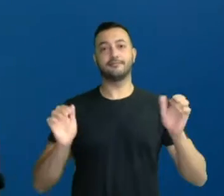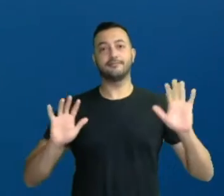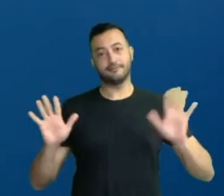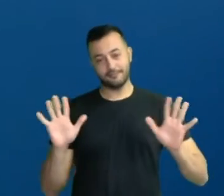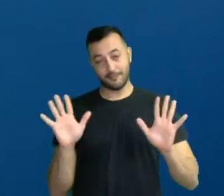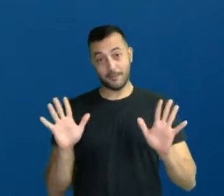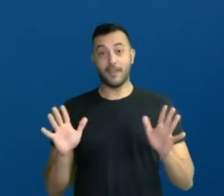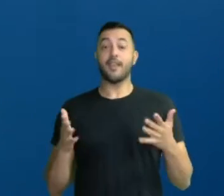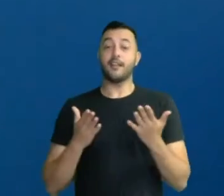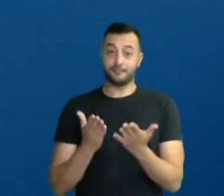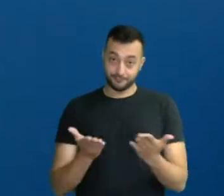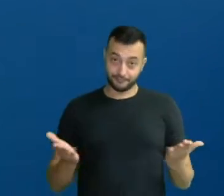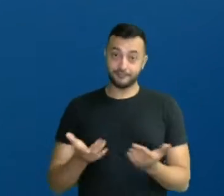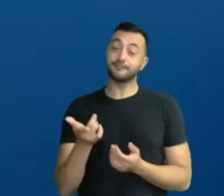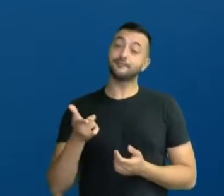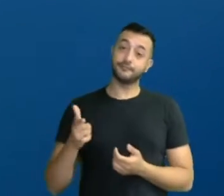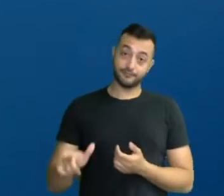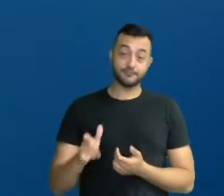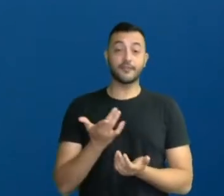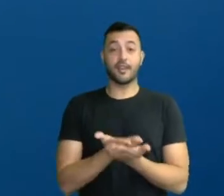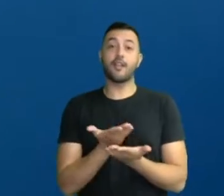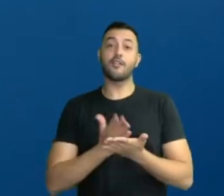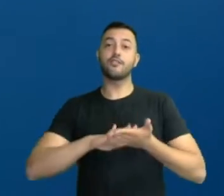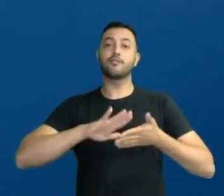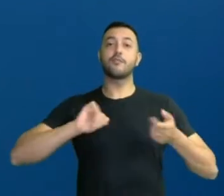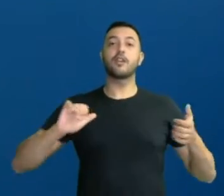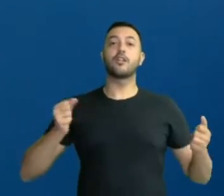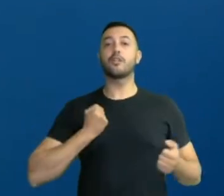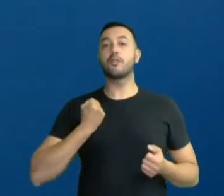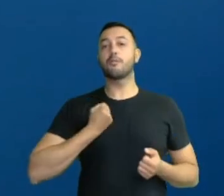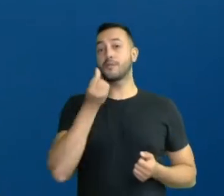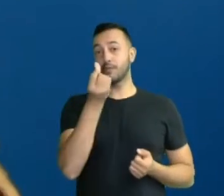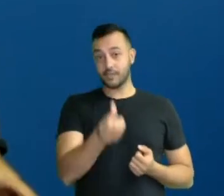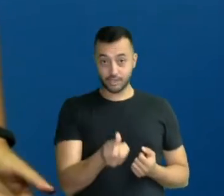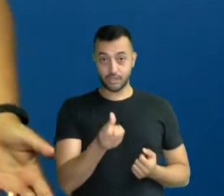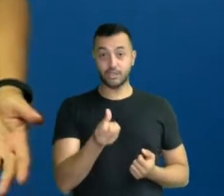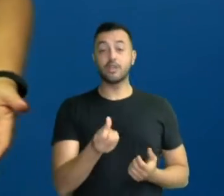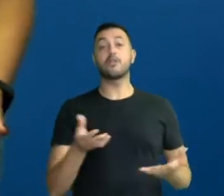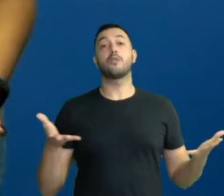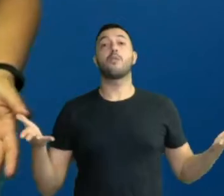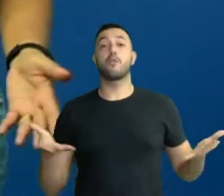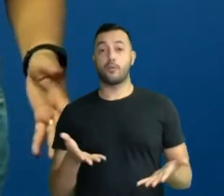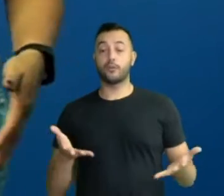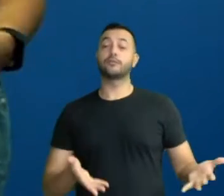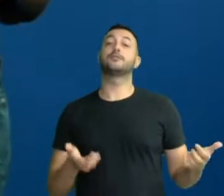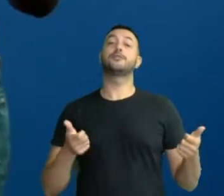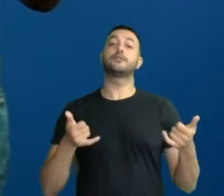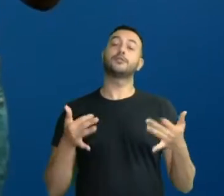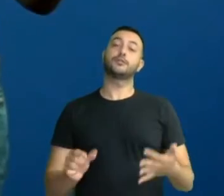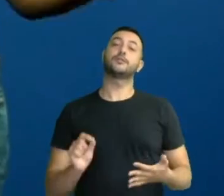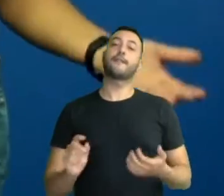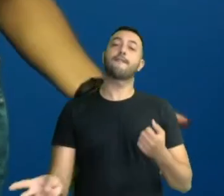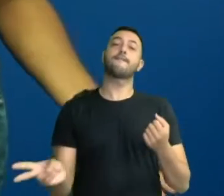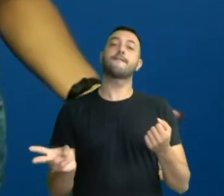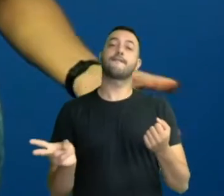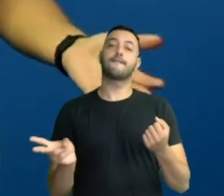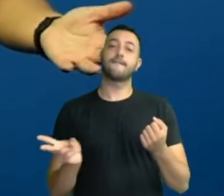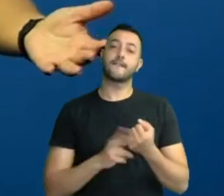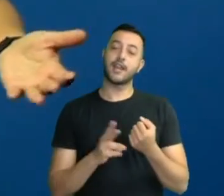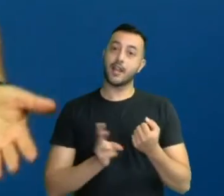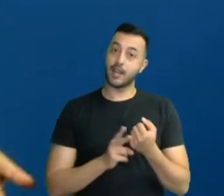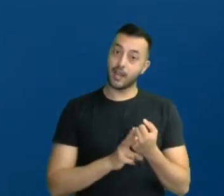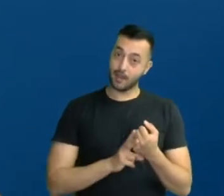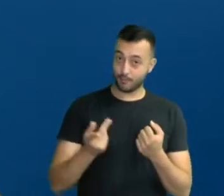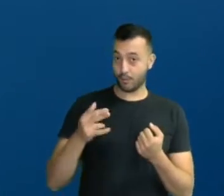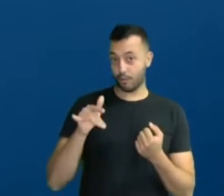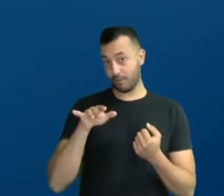Oi, gente, vamos para mais uma aula de língua espanhola, nossa aula de número 6, e hoje nós vamos falar sobre verbos pronominais e